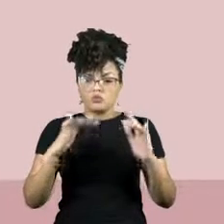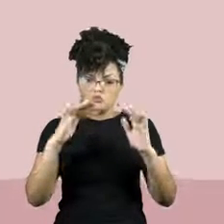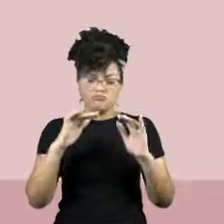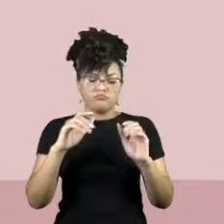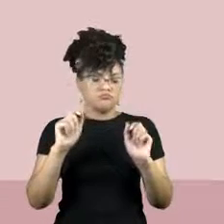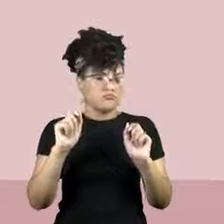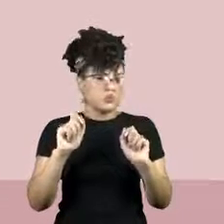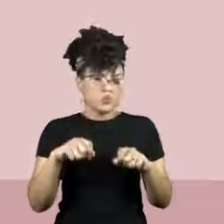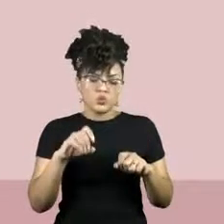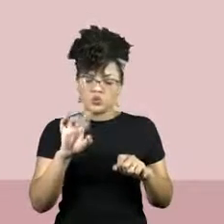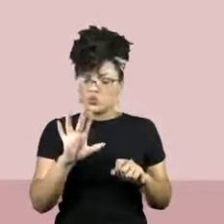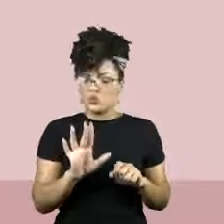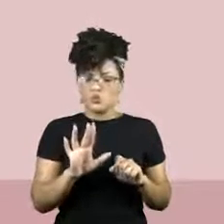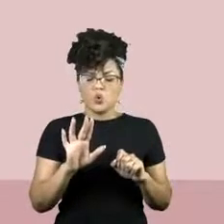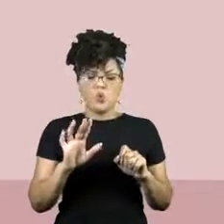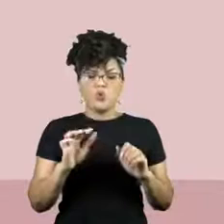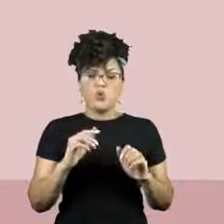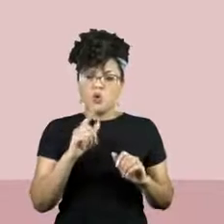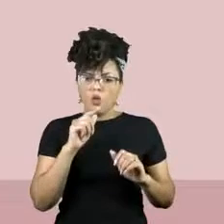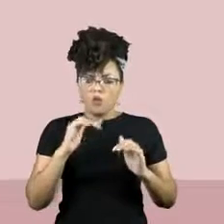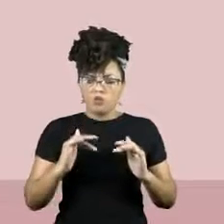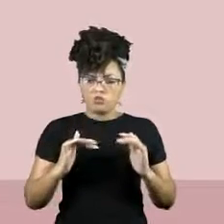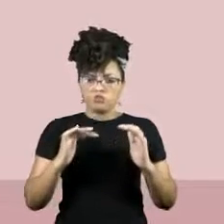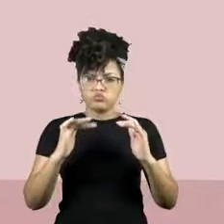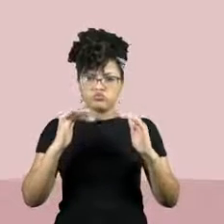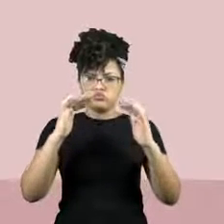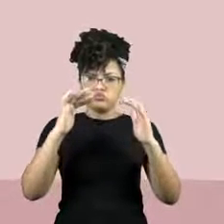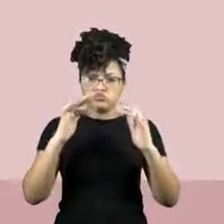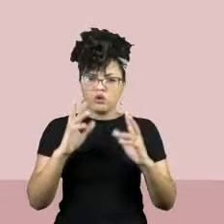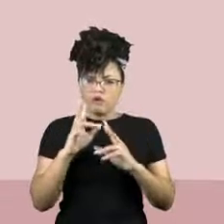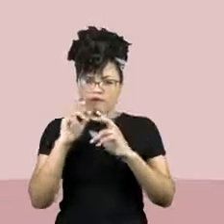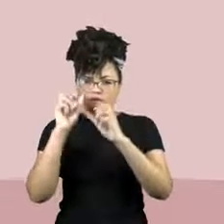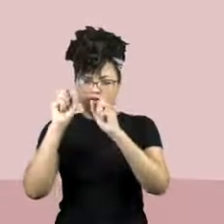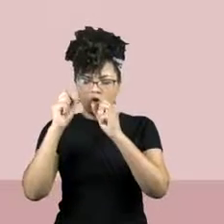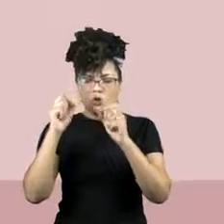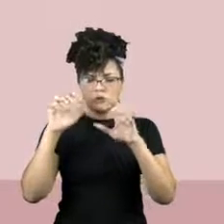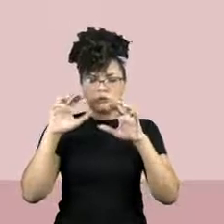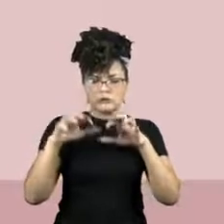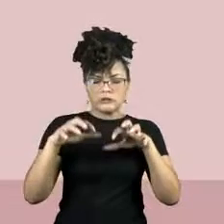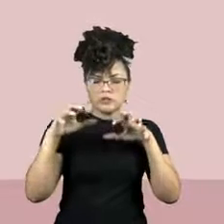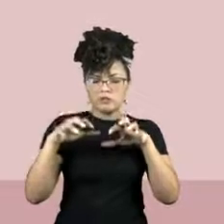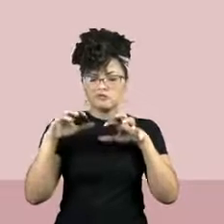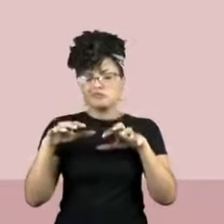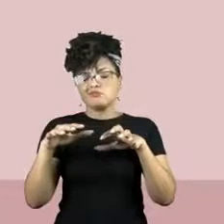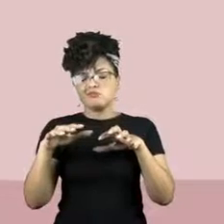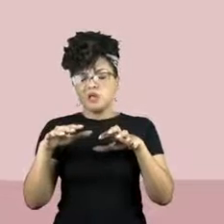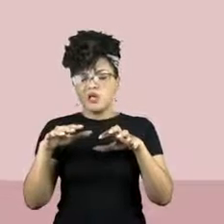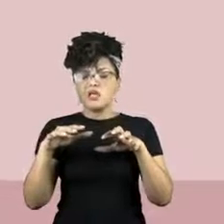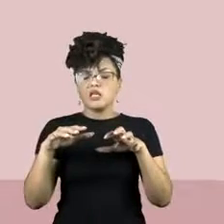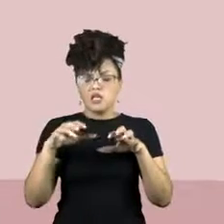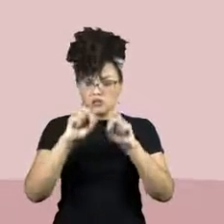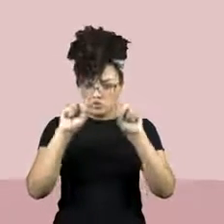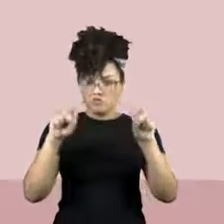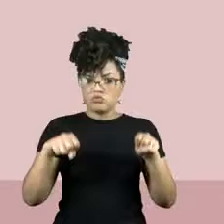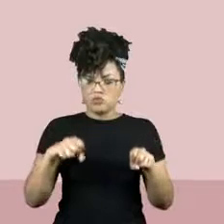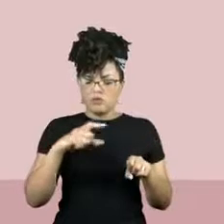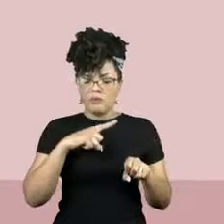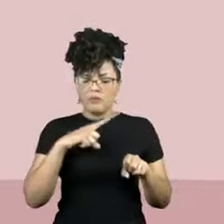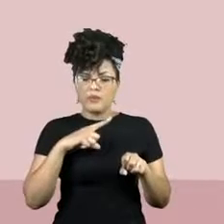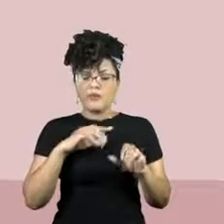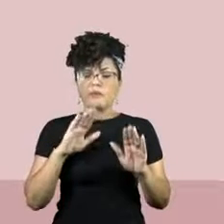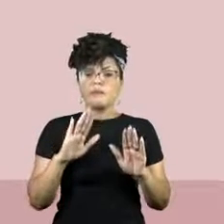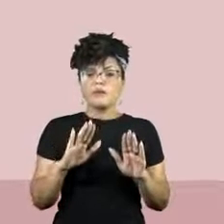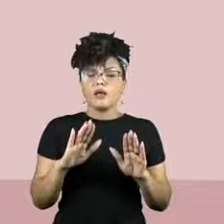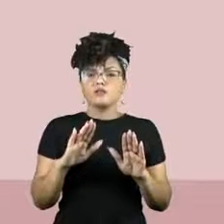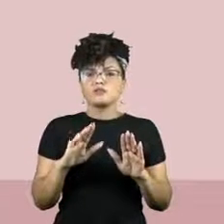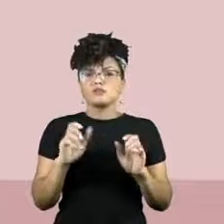das pós-pressões, a altura do nível freático e das pós-pressões que vão envolver nesse sistema, um fator de possível preocupação,